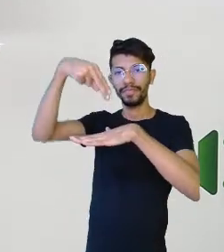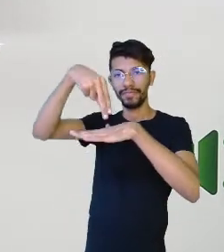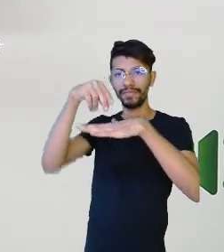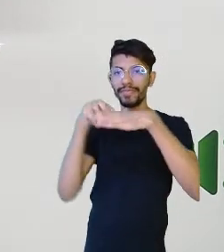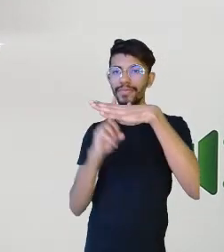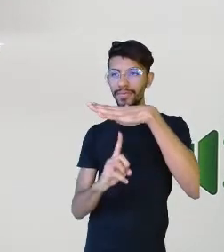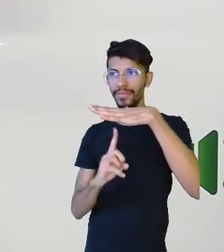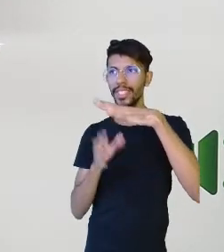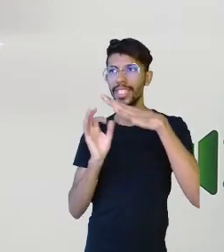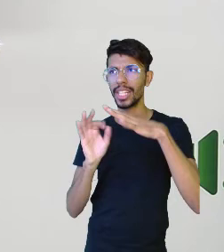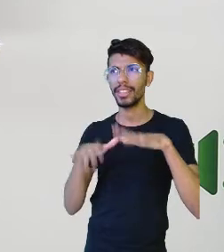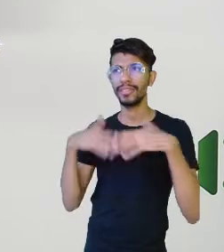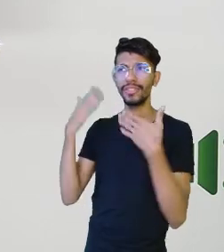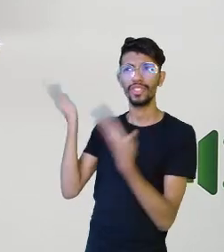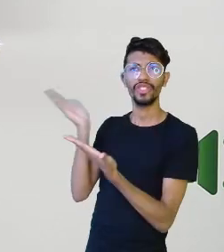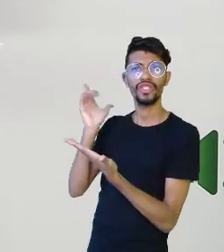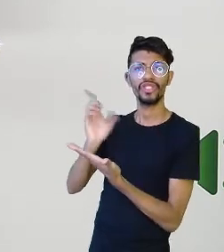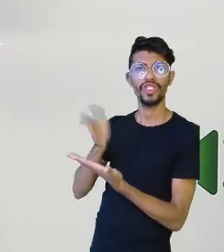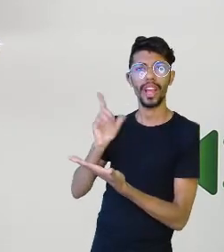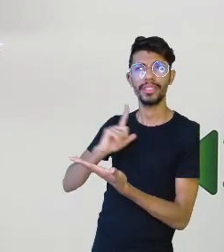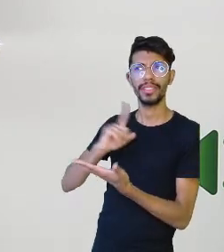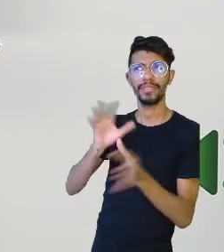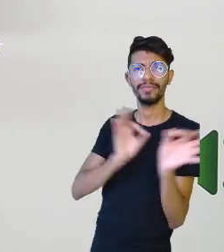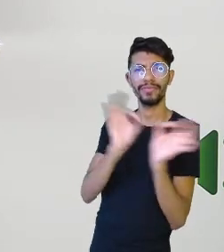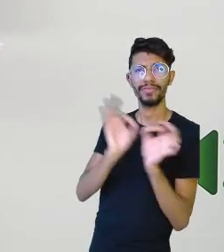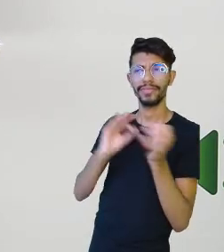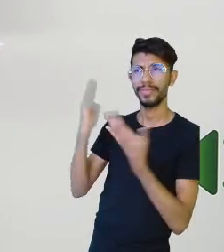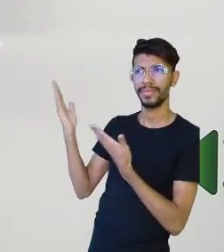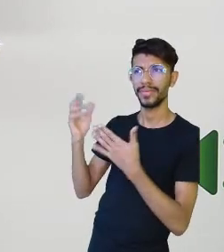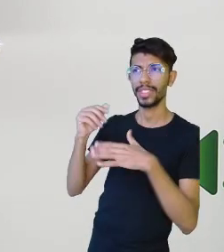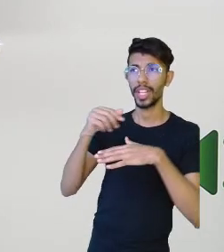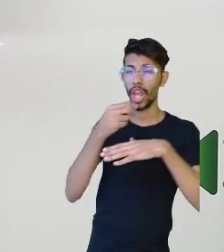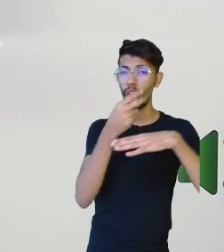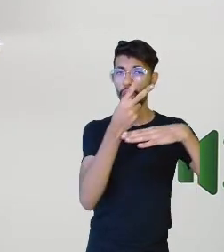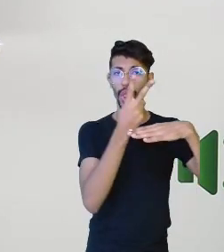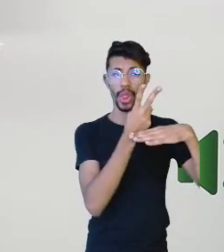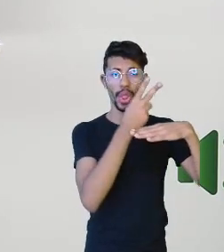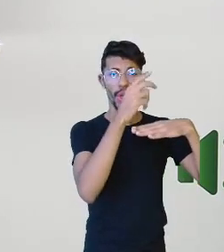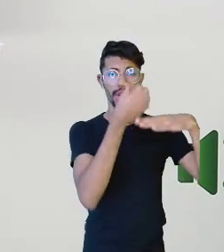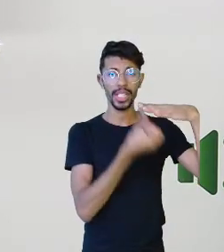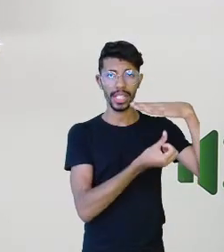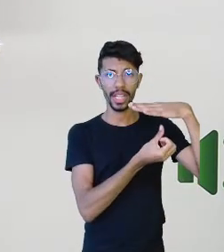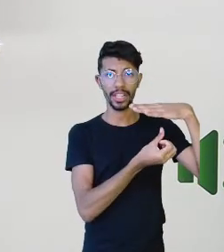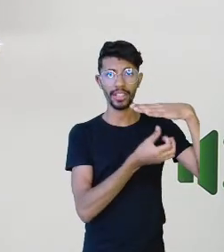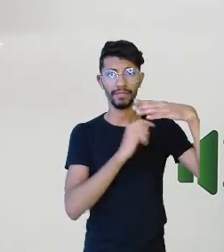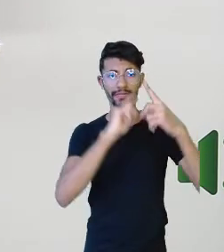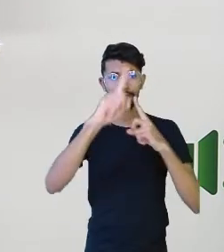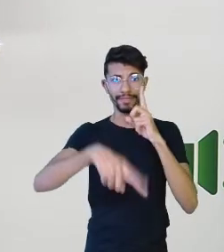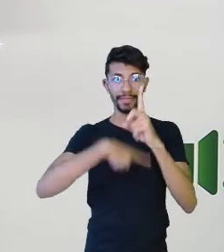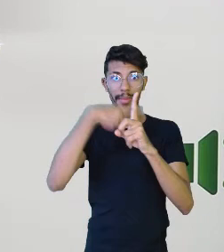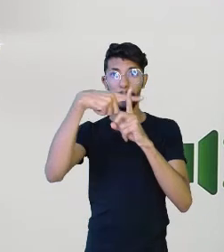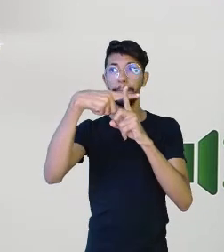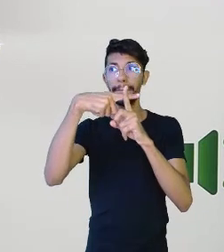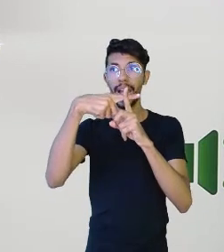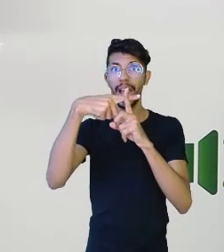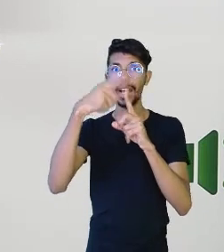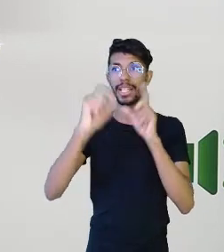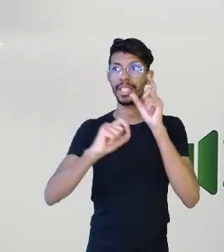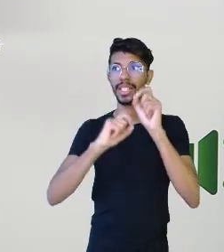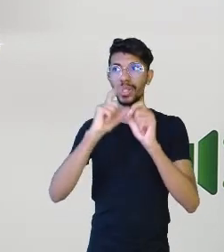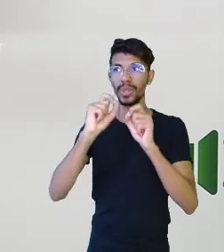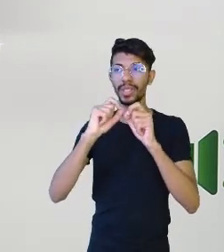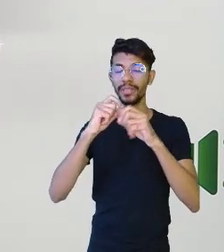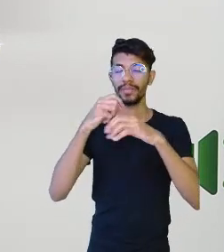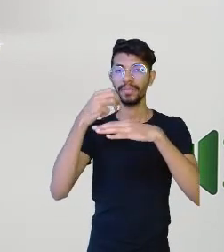tudo montadinho, tudo organizado. Ele percorreu 2/6 e vai adicionar, ó, ao tempo,